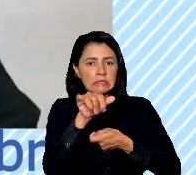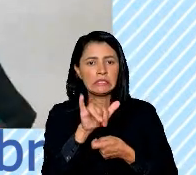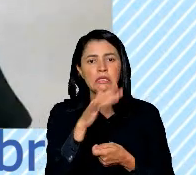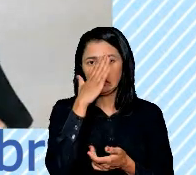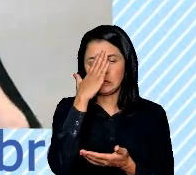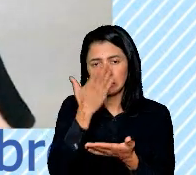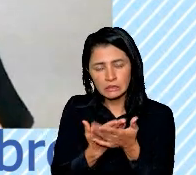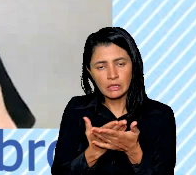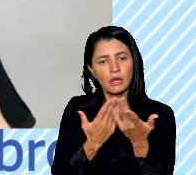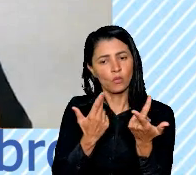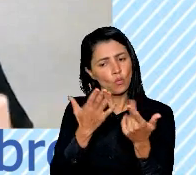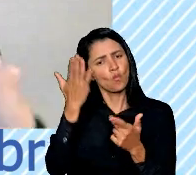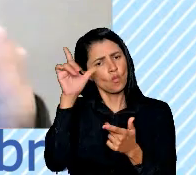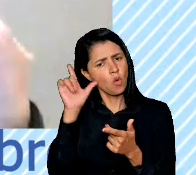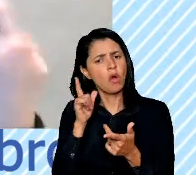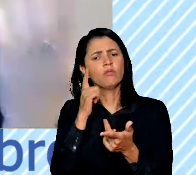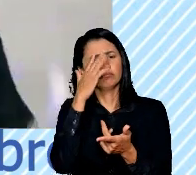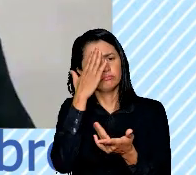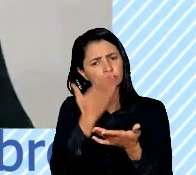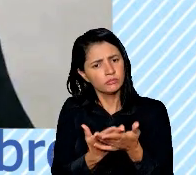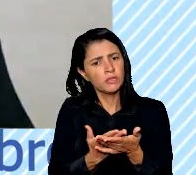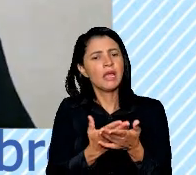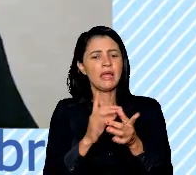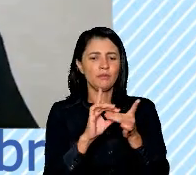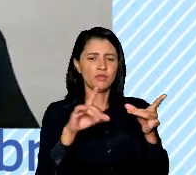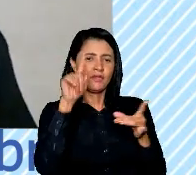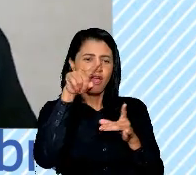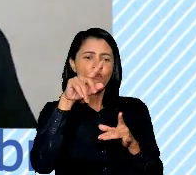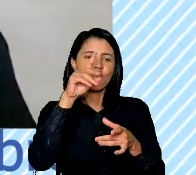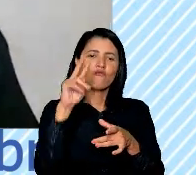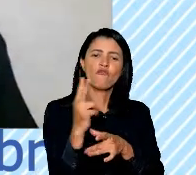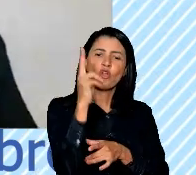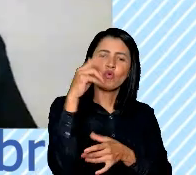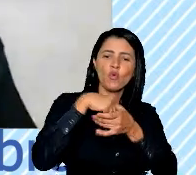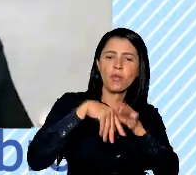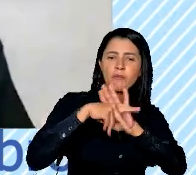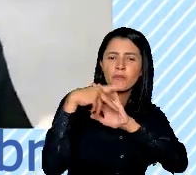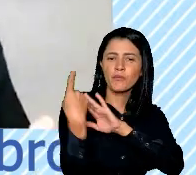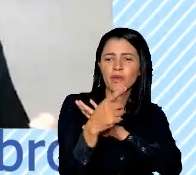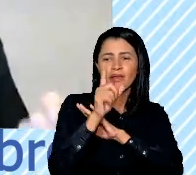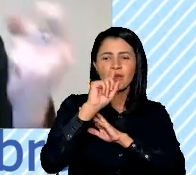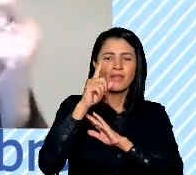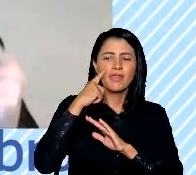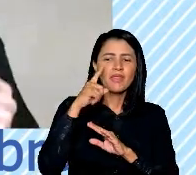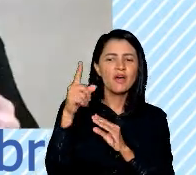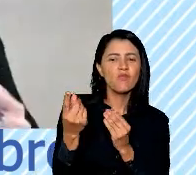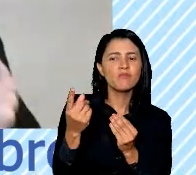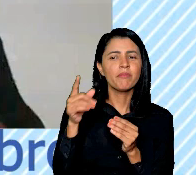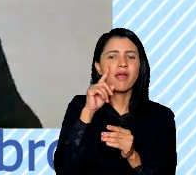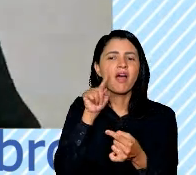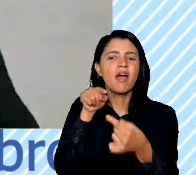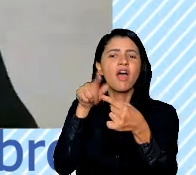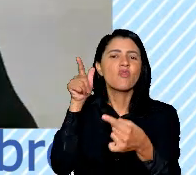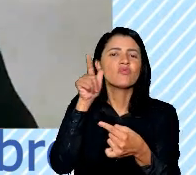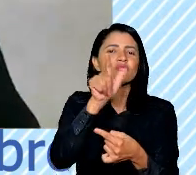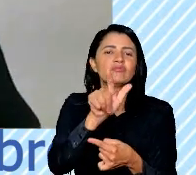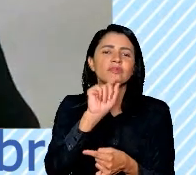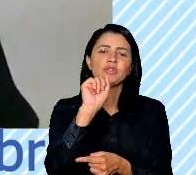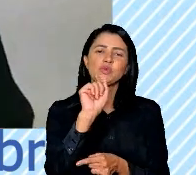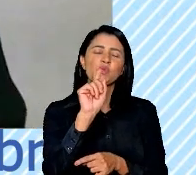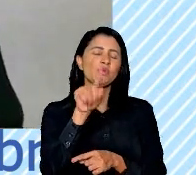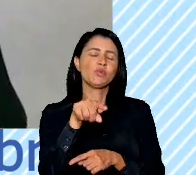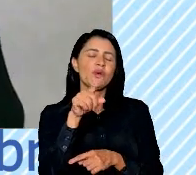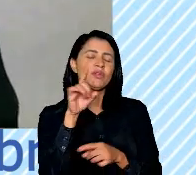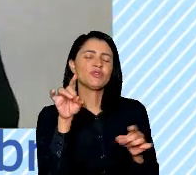como acreditamos, que a democracia é um valor em si mesmo e não um meio para atingir algo, não basta